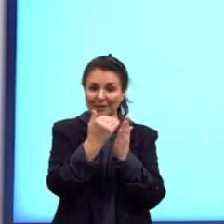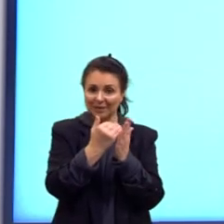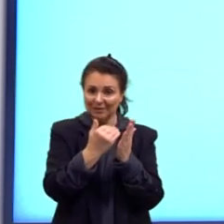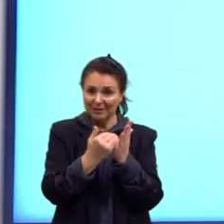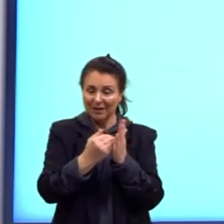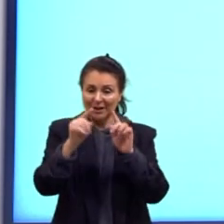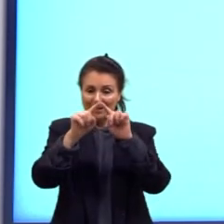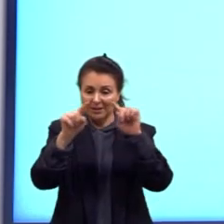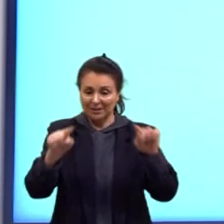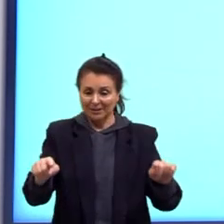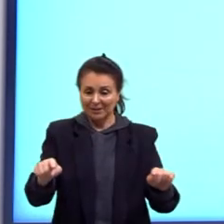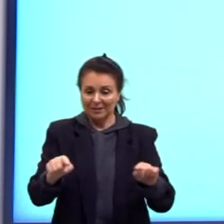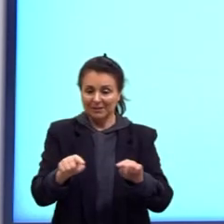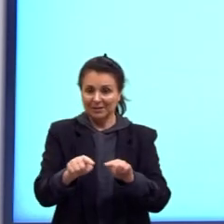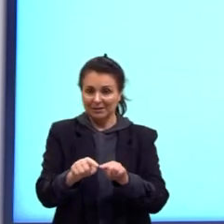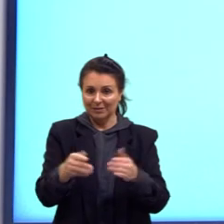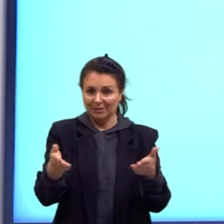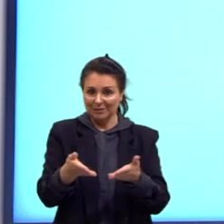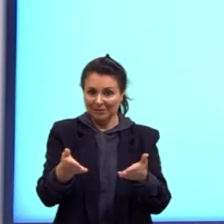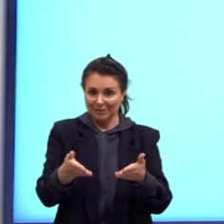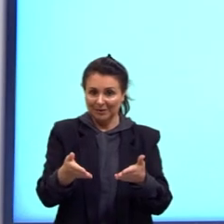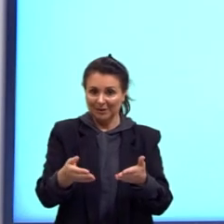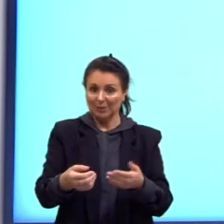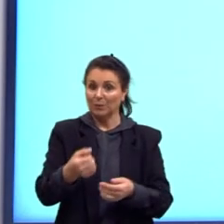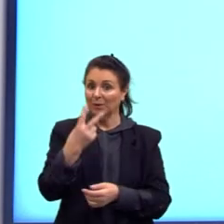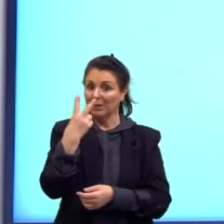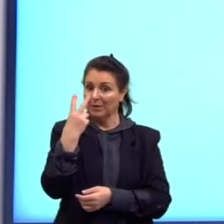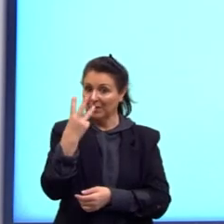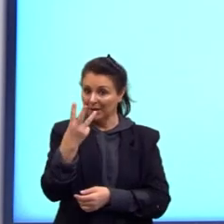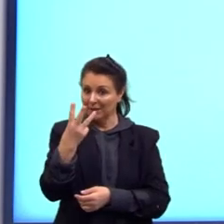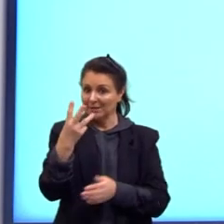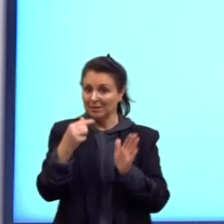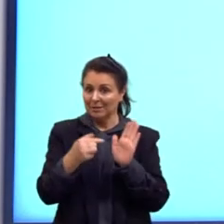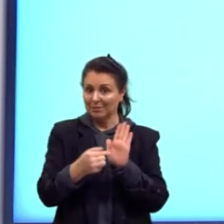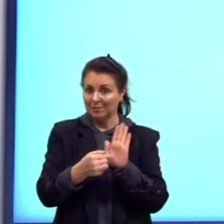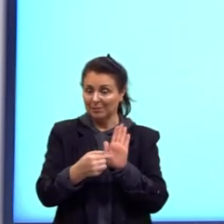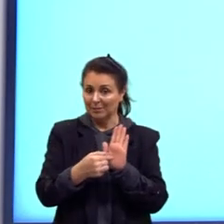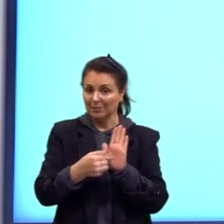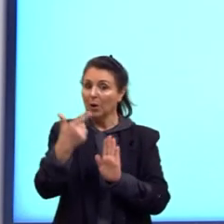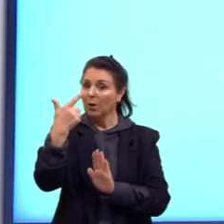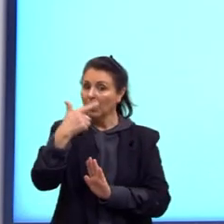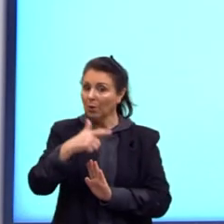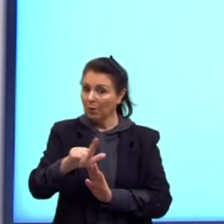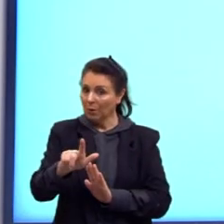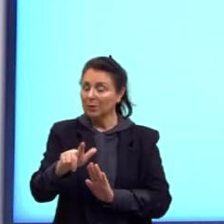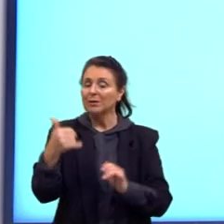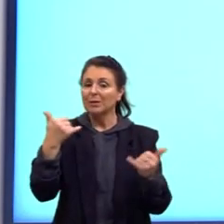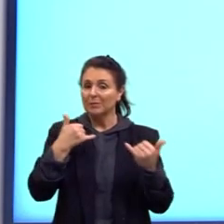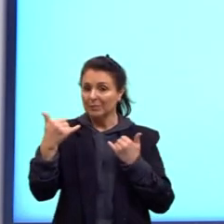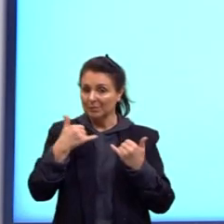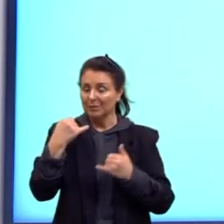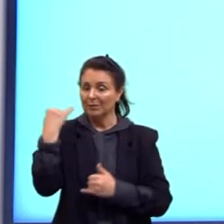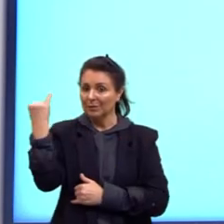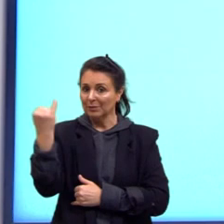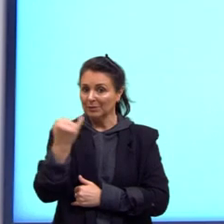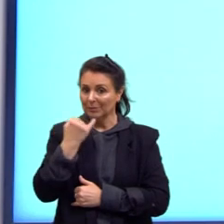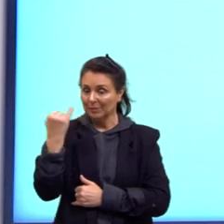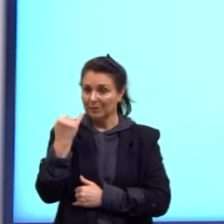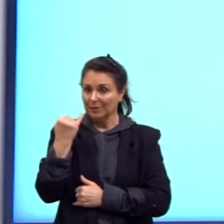este triângulo formado a partir dos três pontos tá outra informação importante é que nós temos